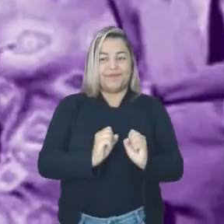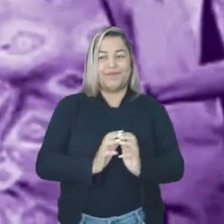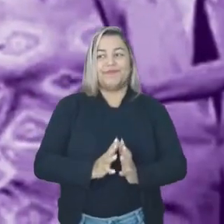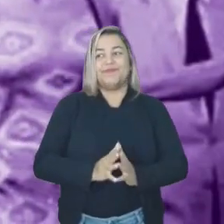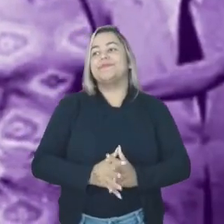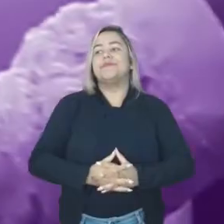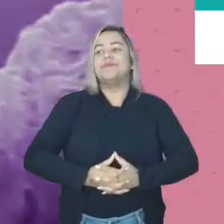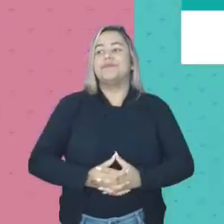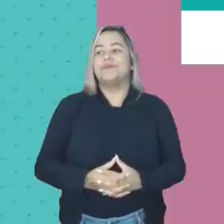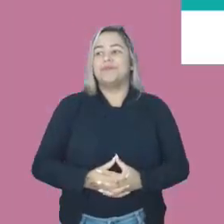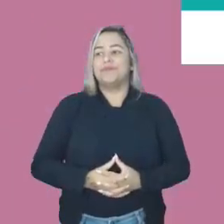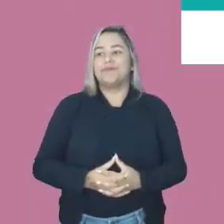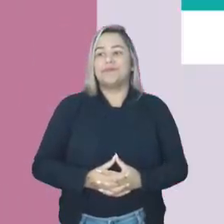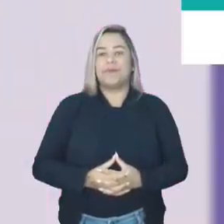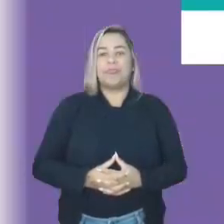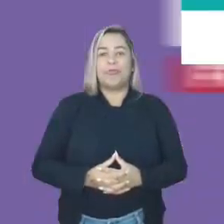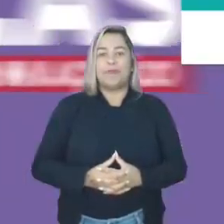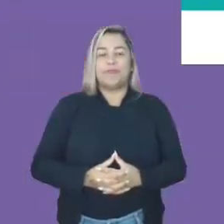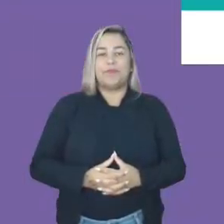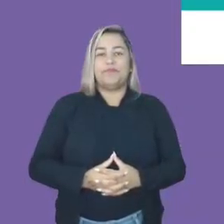de poder.